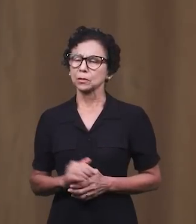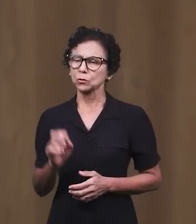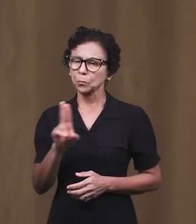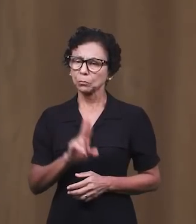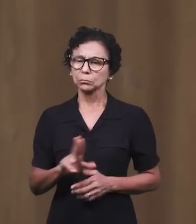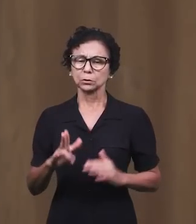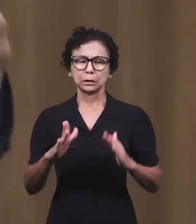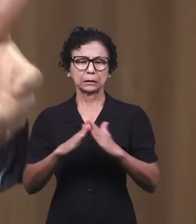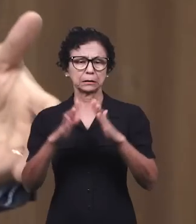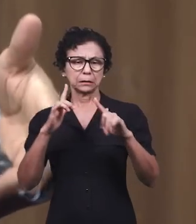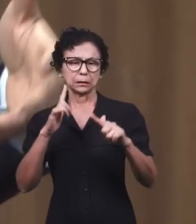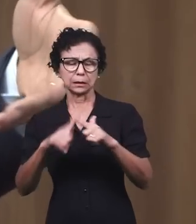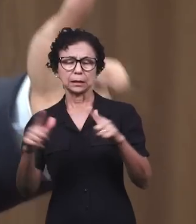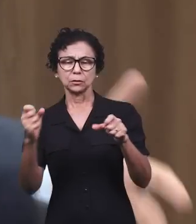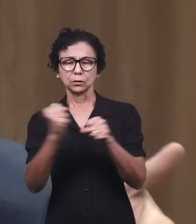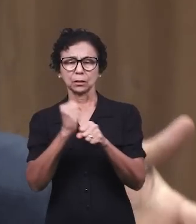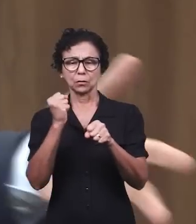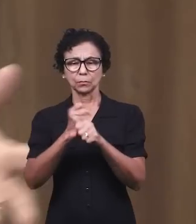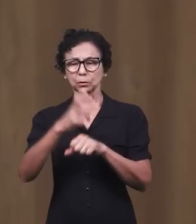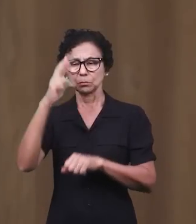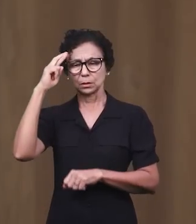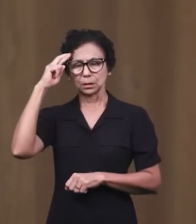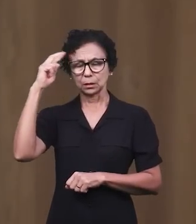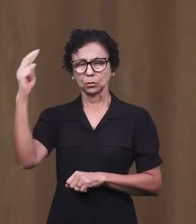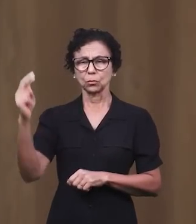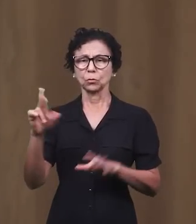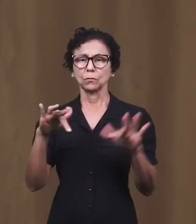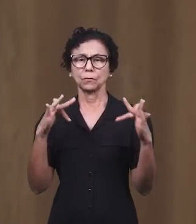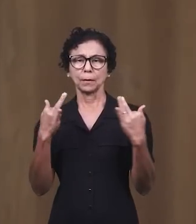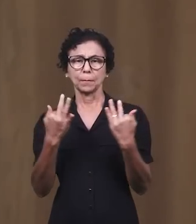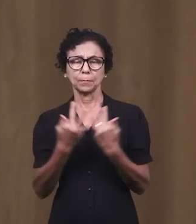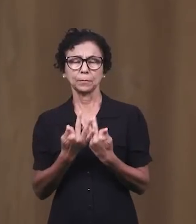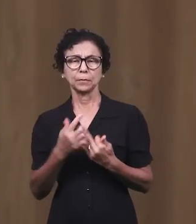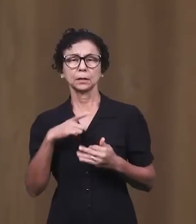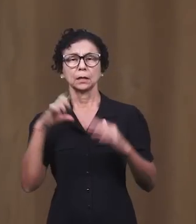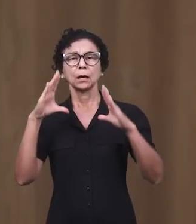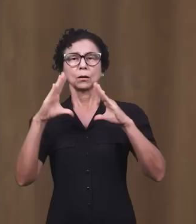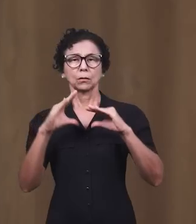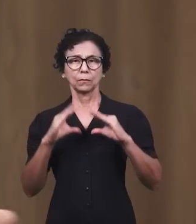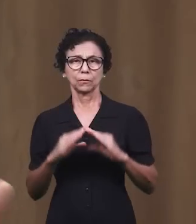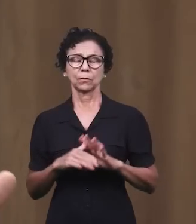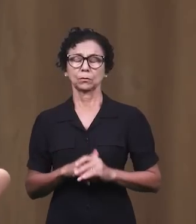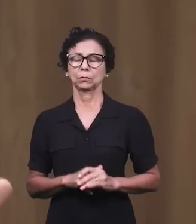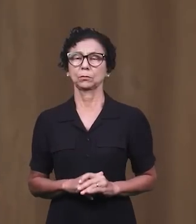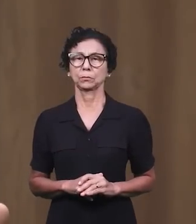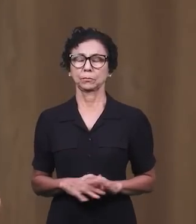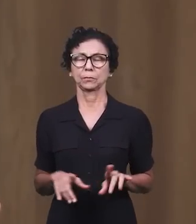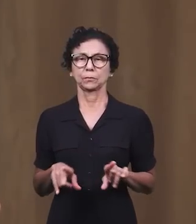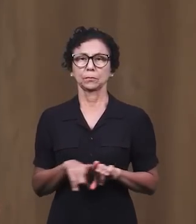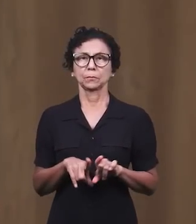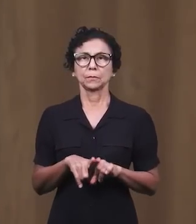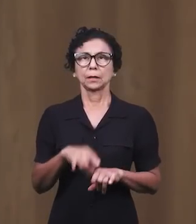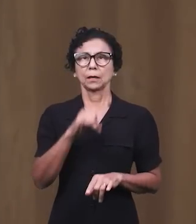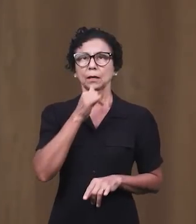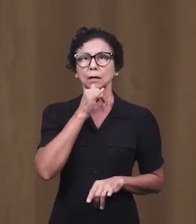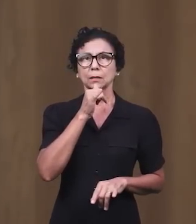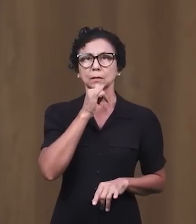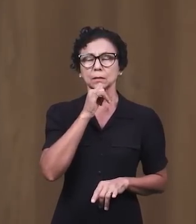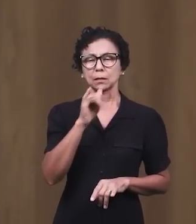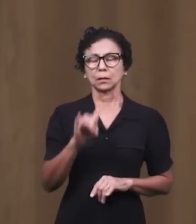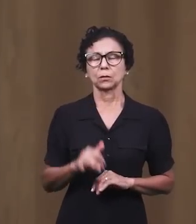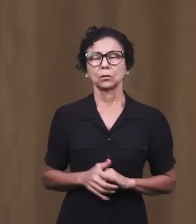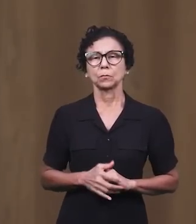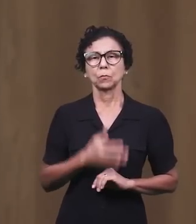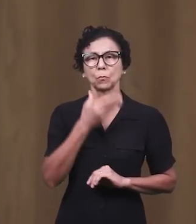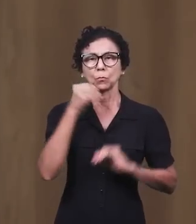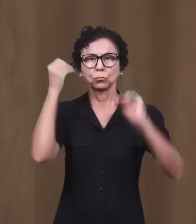obra e daquilo que é a nossa família, para o nosso conforto. Nós temos um exemplo, inclusive bíblico, de quando